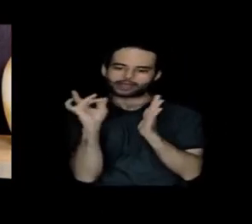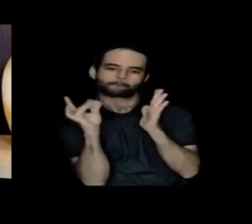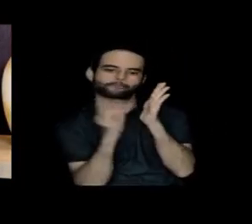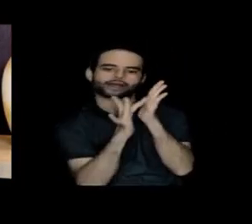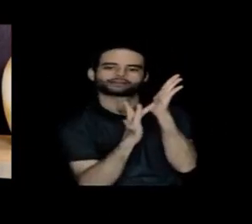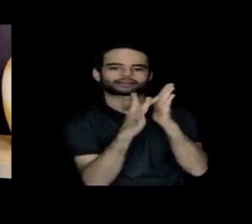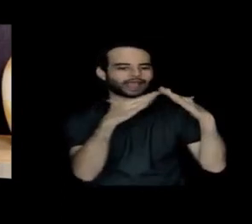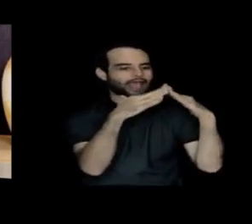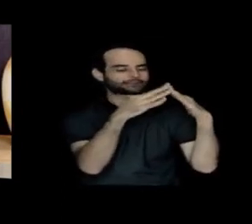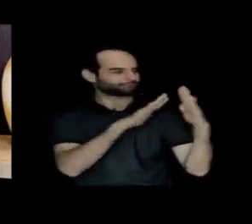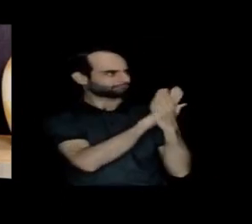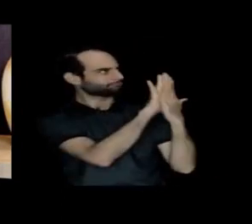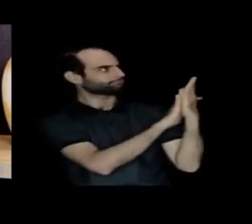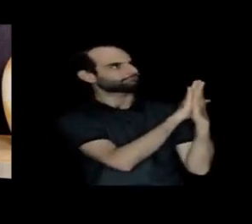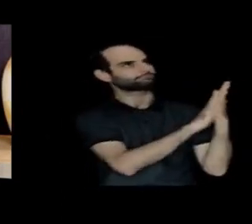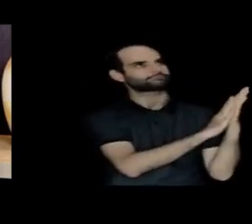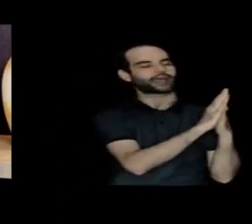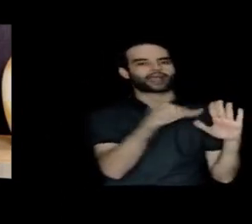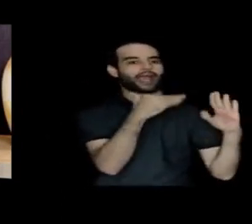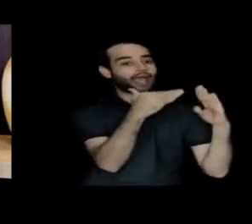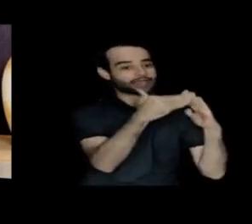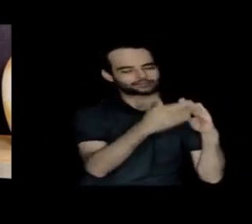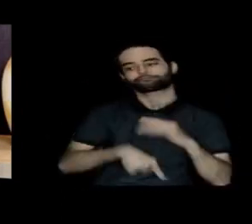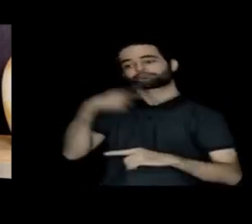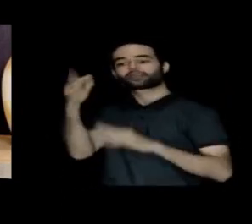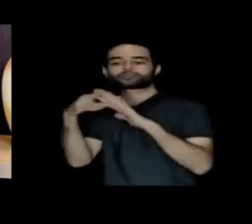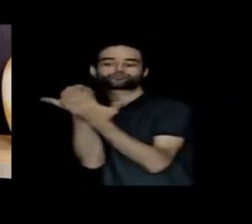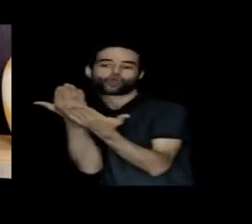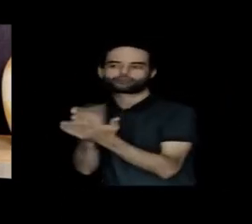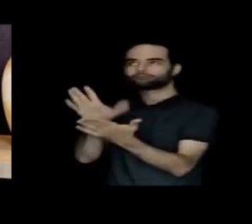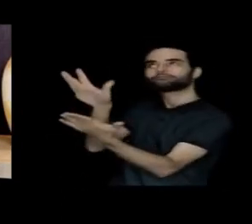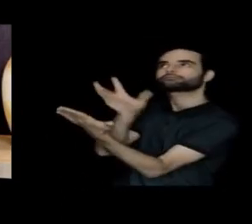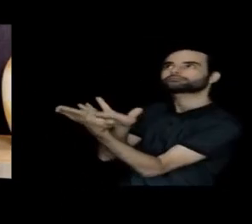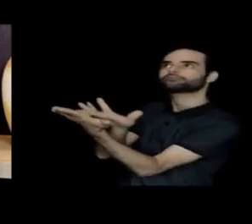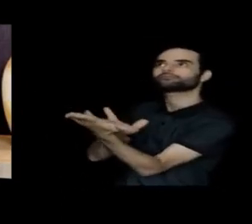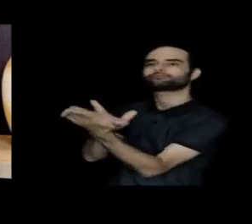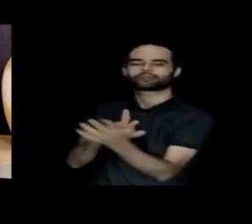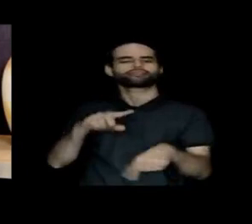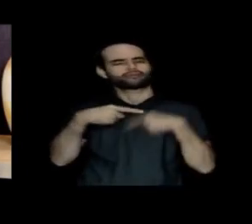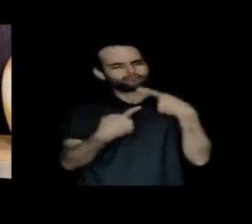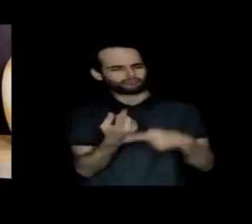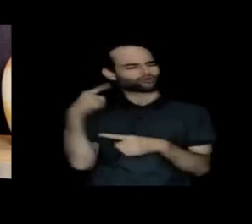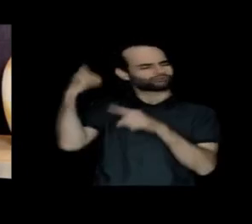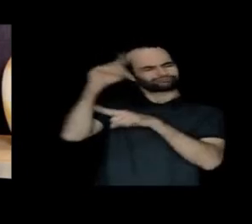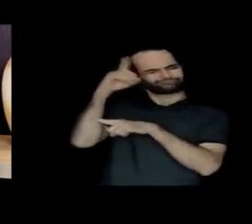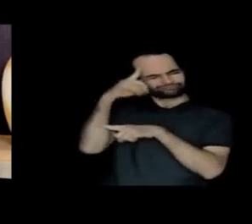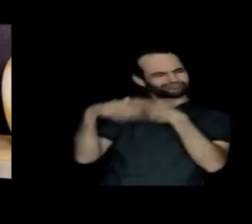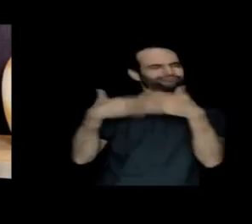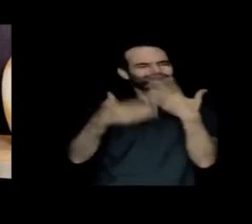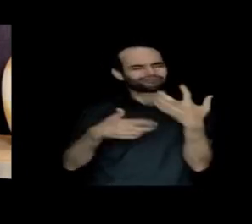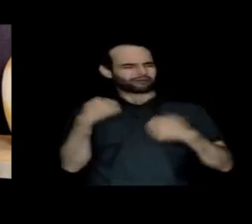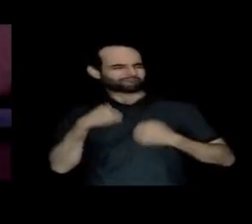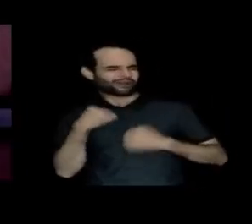saía de casa, passava a mão, dizia, olha, aqui é a sua casa, chegava na escola, aqui é a sua escola. E aí ia inserindo esses sinais na vida dela,